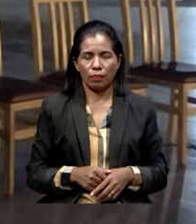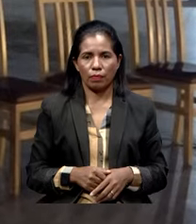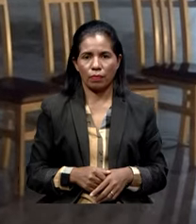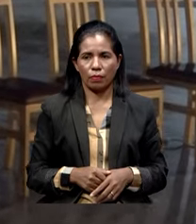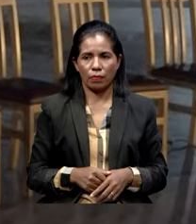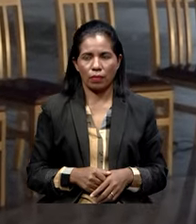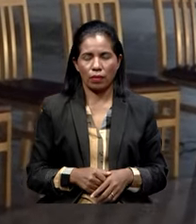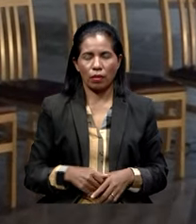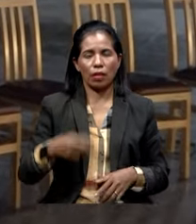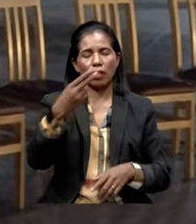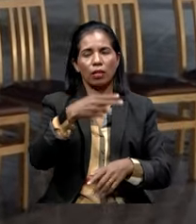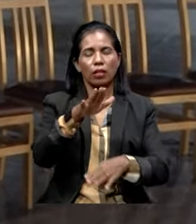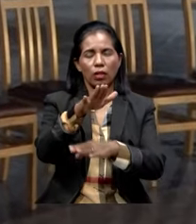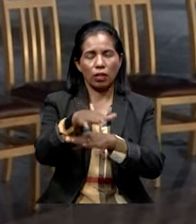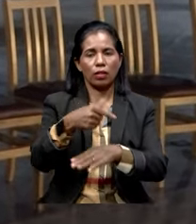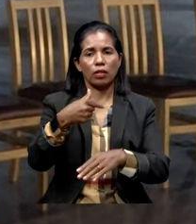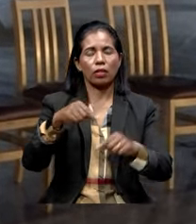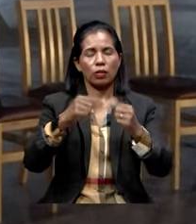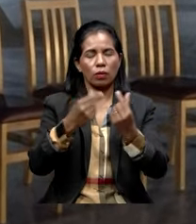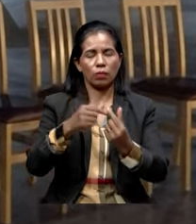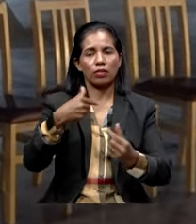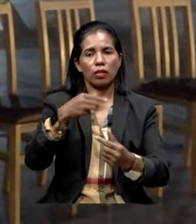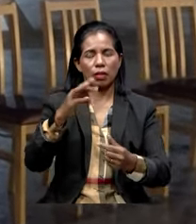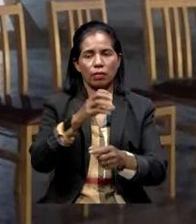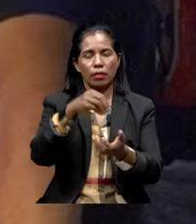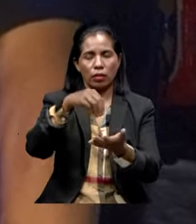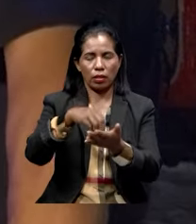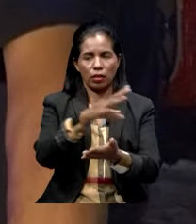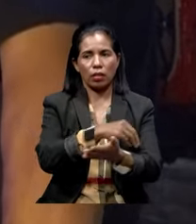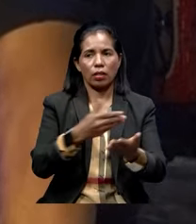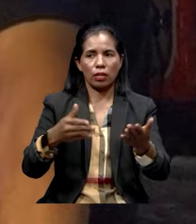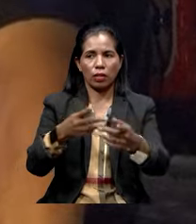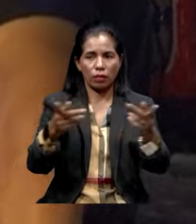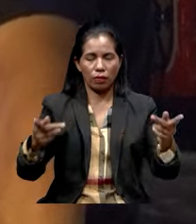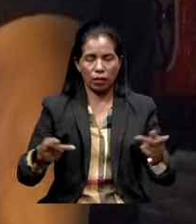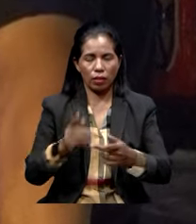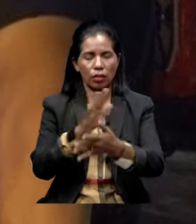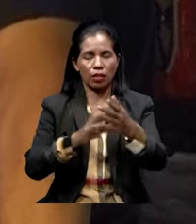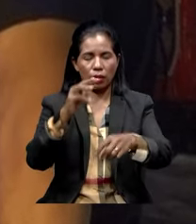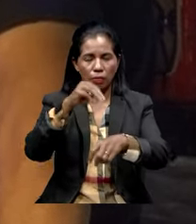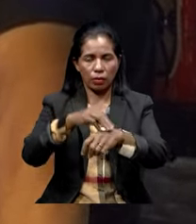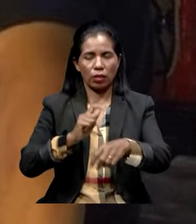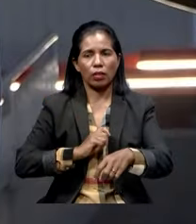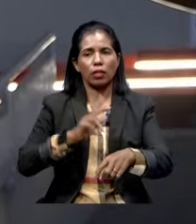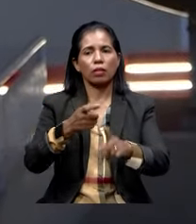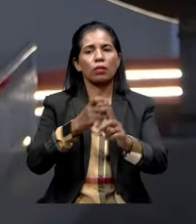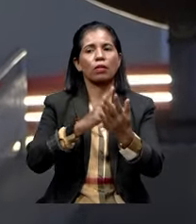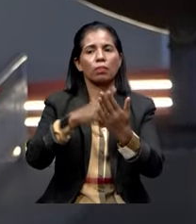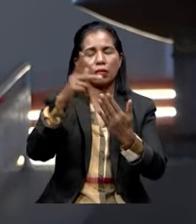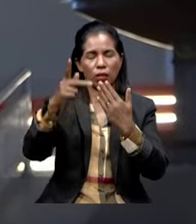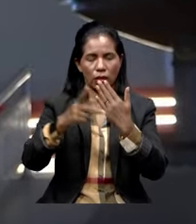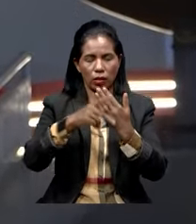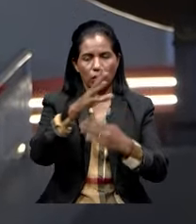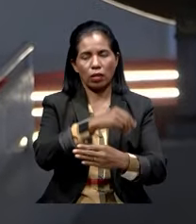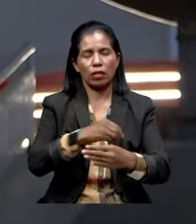E aqui em Taloraekne, equipa GMN monta equipamentos, transmissão e fata em celebração missa Tassitolo. E hoje programa reportagem